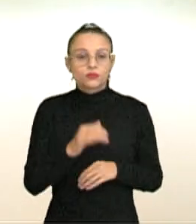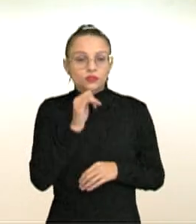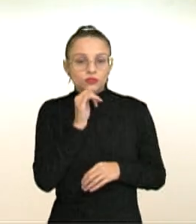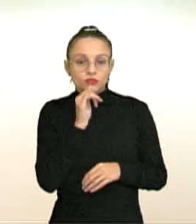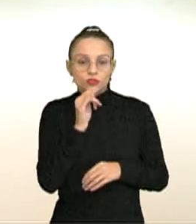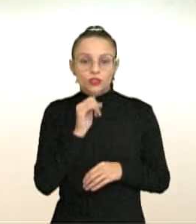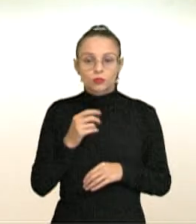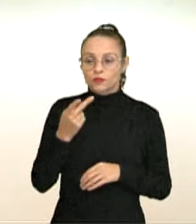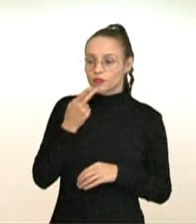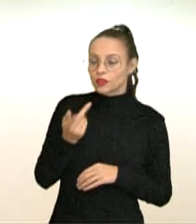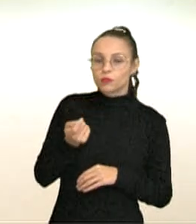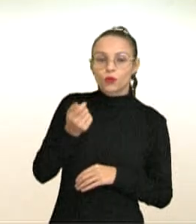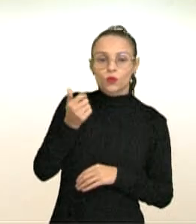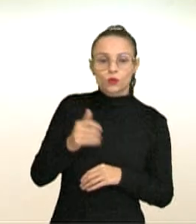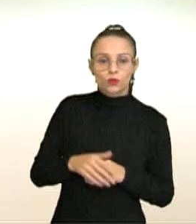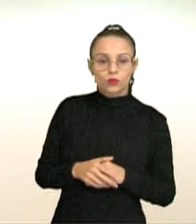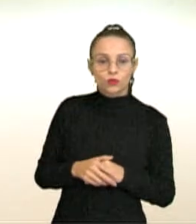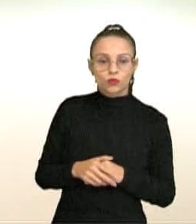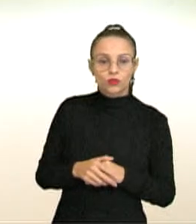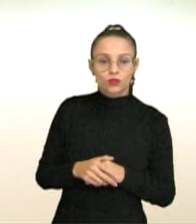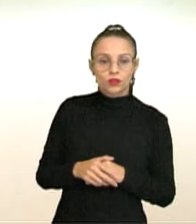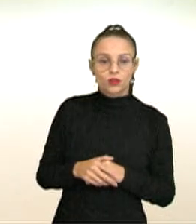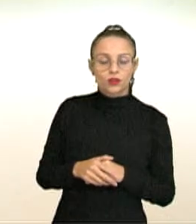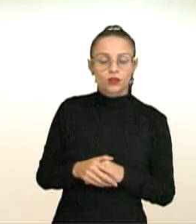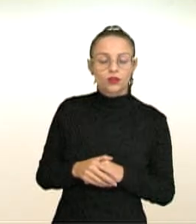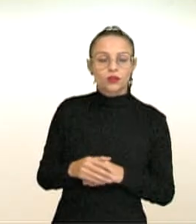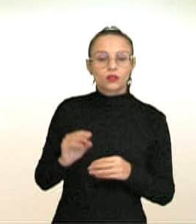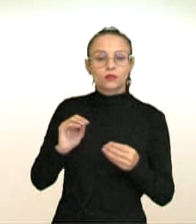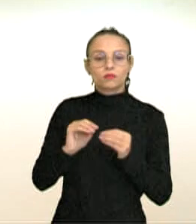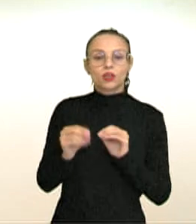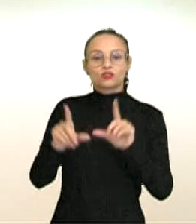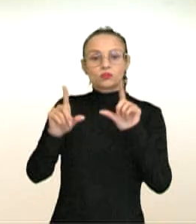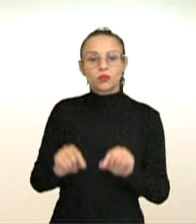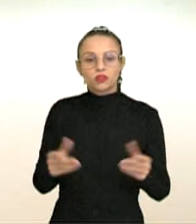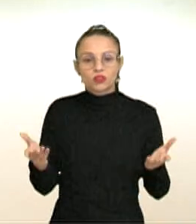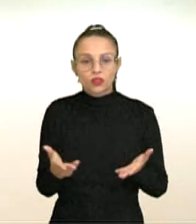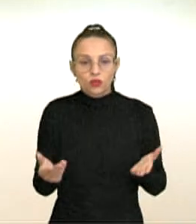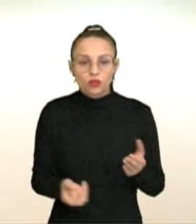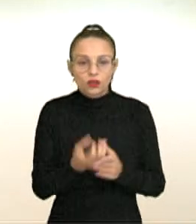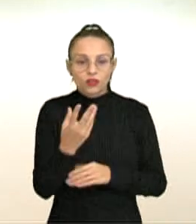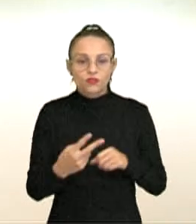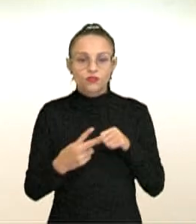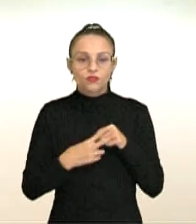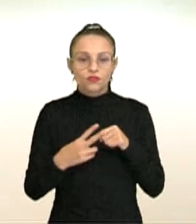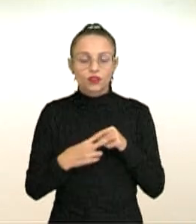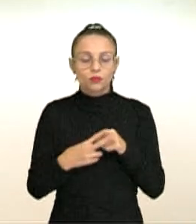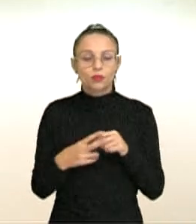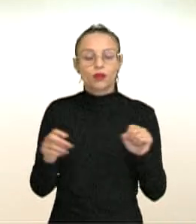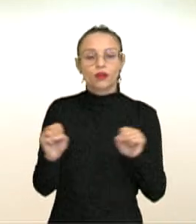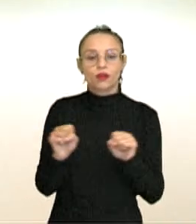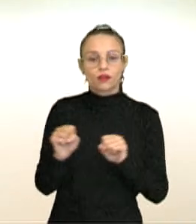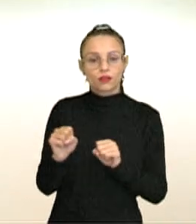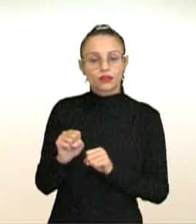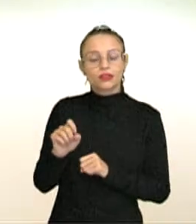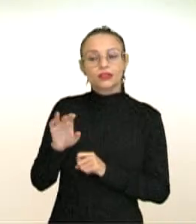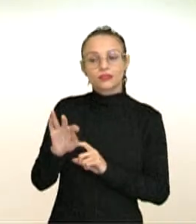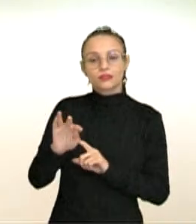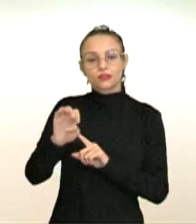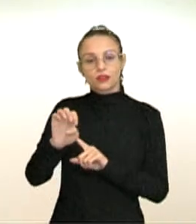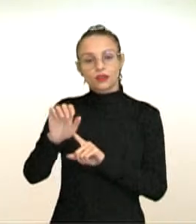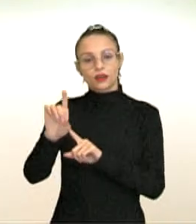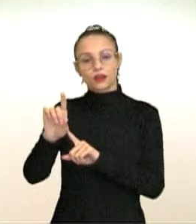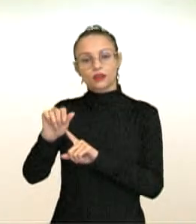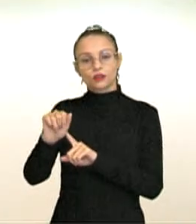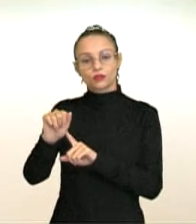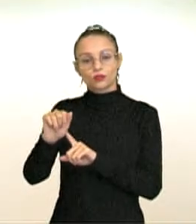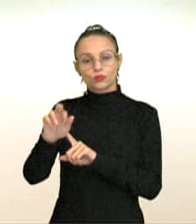falo pouco, beijo menos ainda. Hoje criei um verbo, o verbo te adorar, com o nome Teodora. Então, o